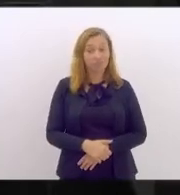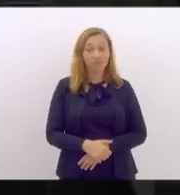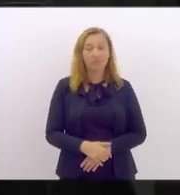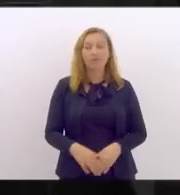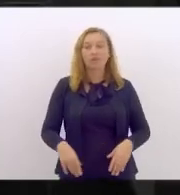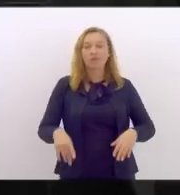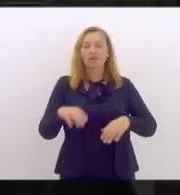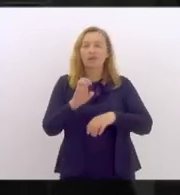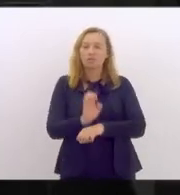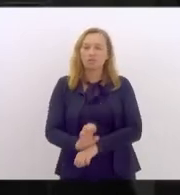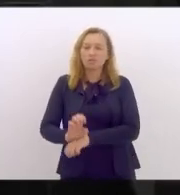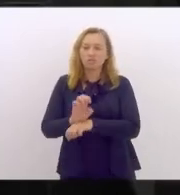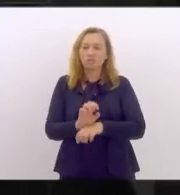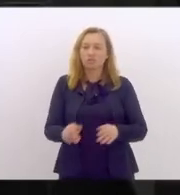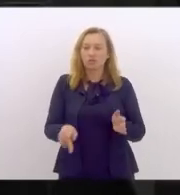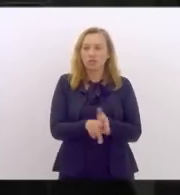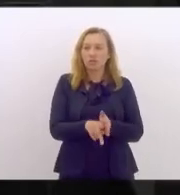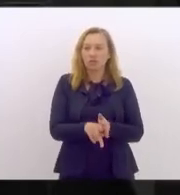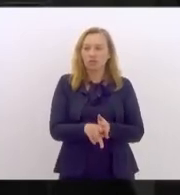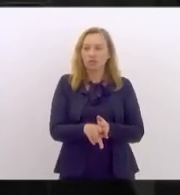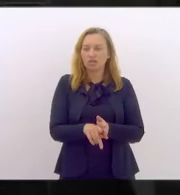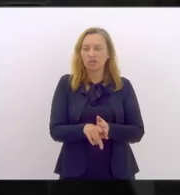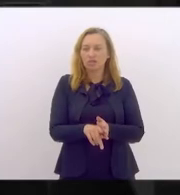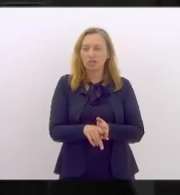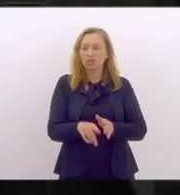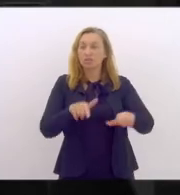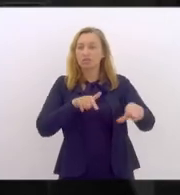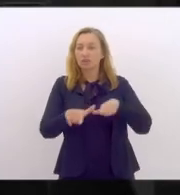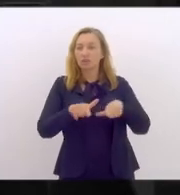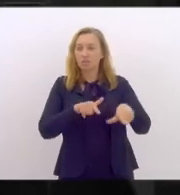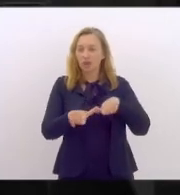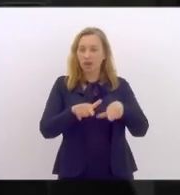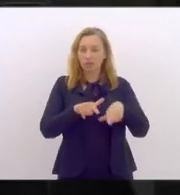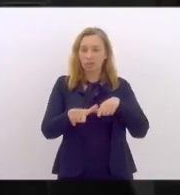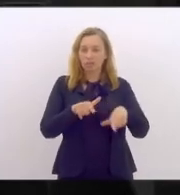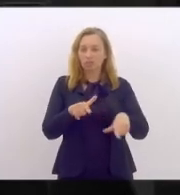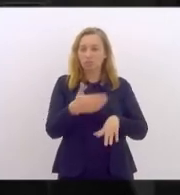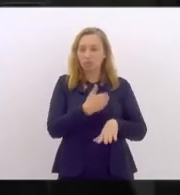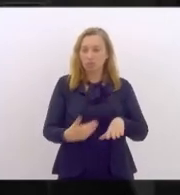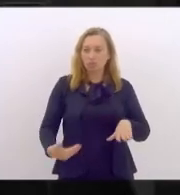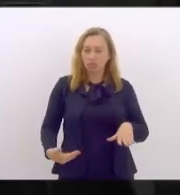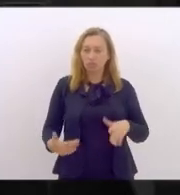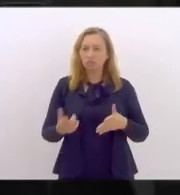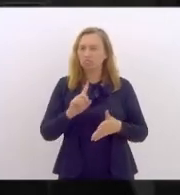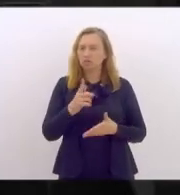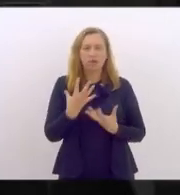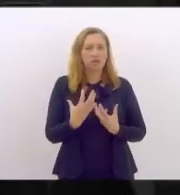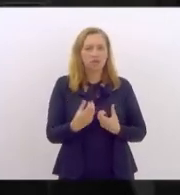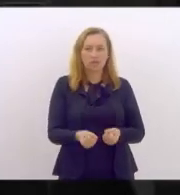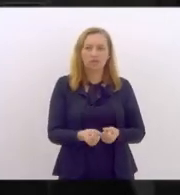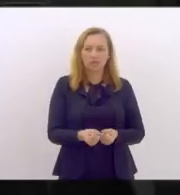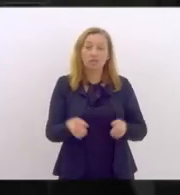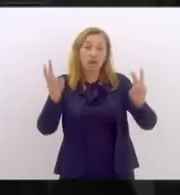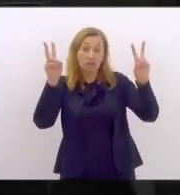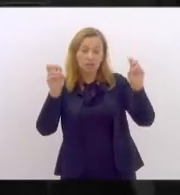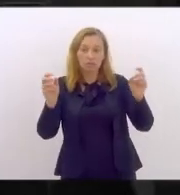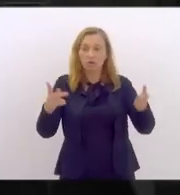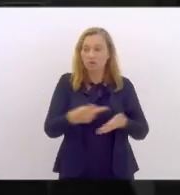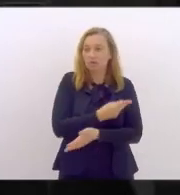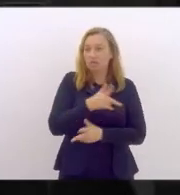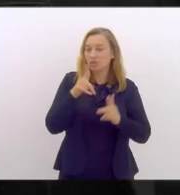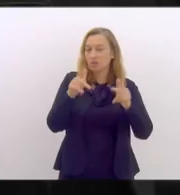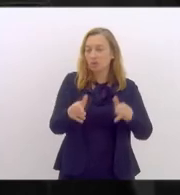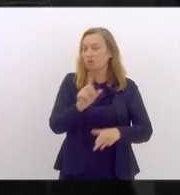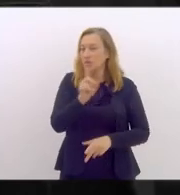estado para exploração privada de um serviço nós não admiremos fatos como esse não é